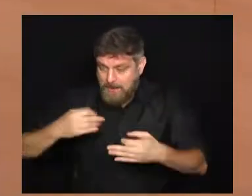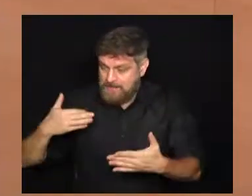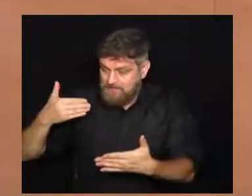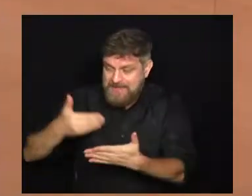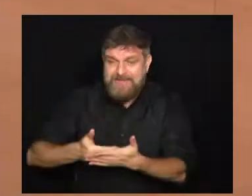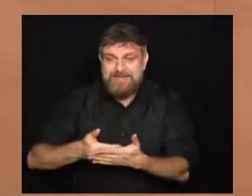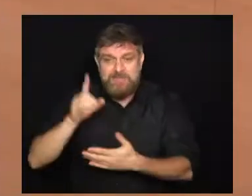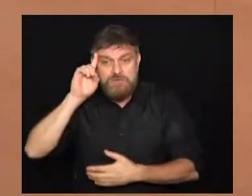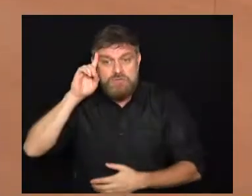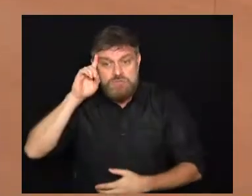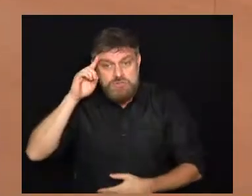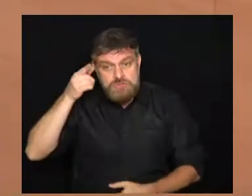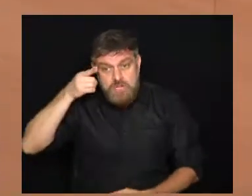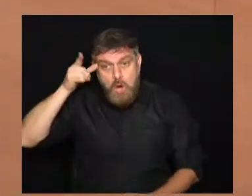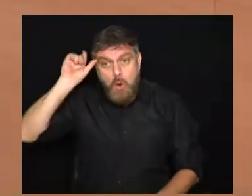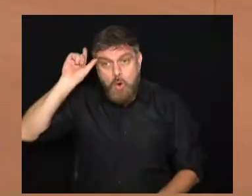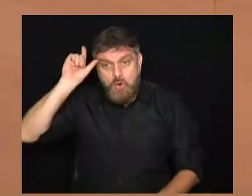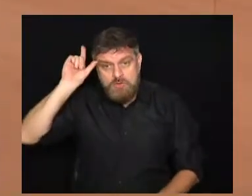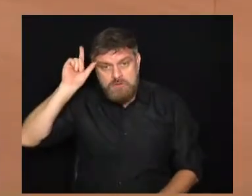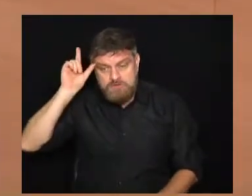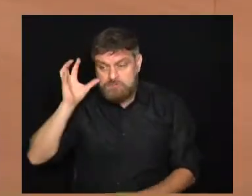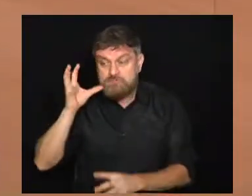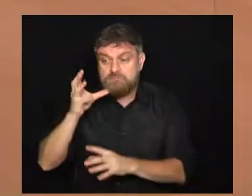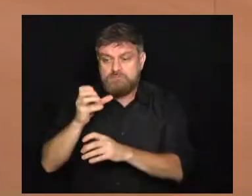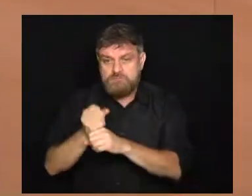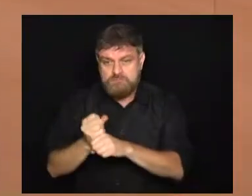de ontem, tá?